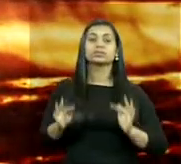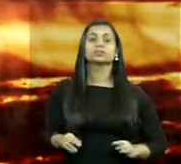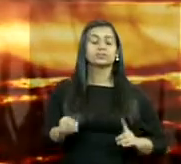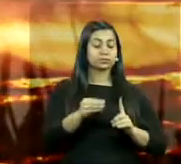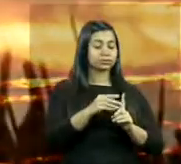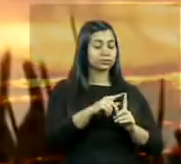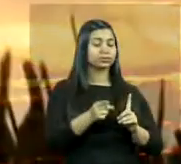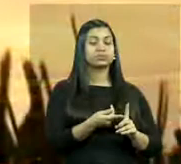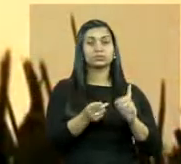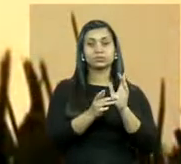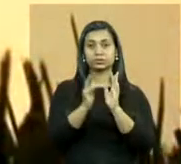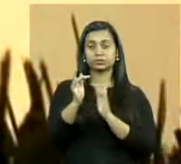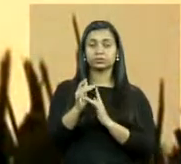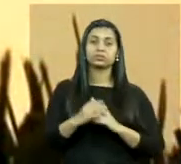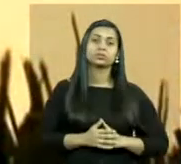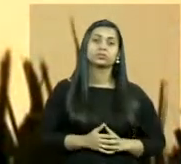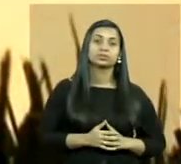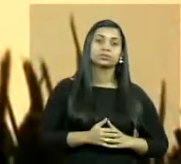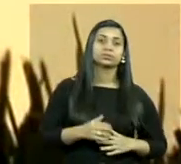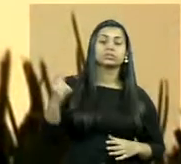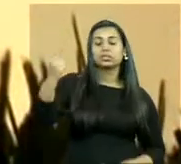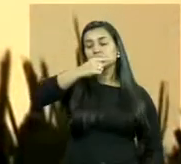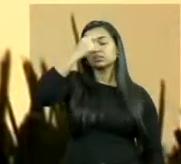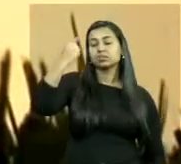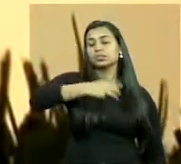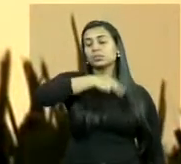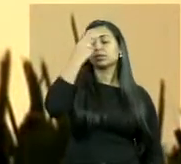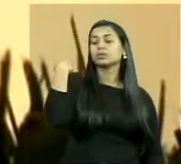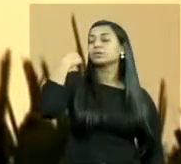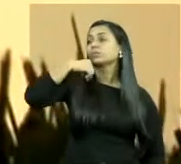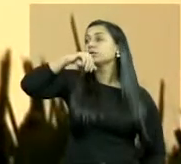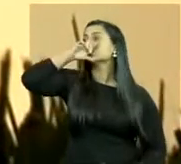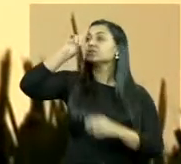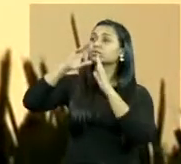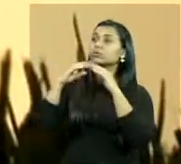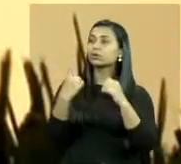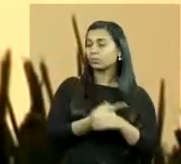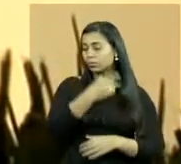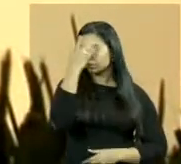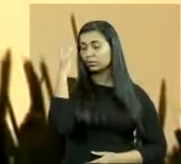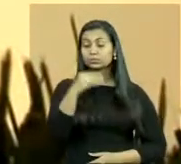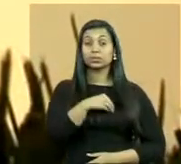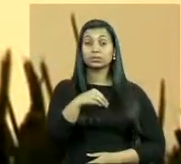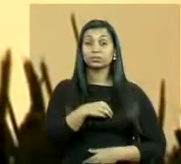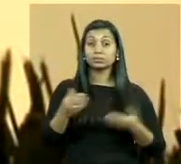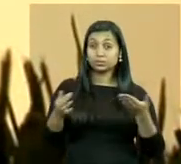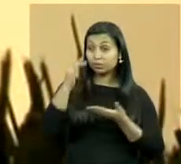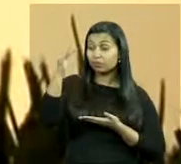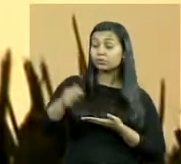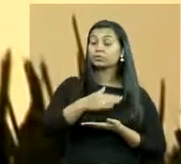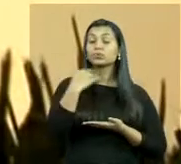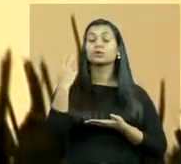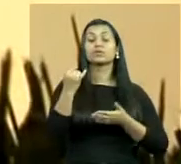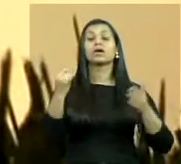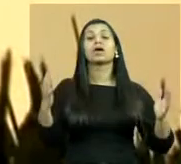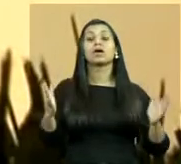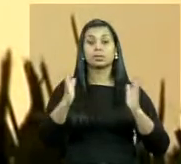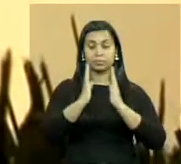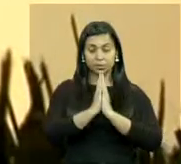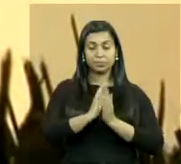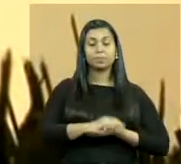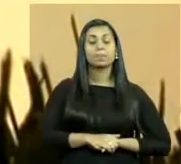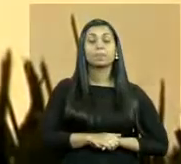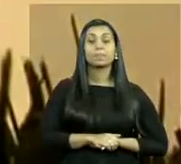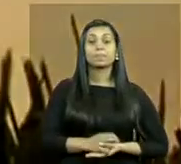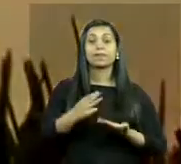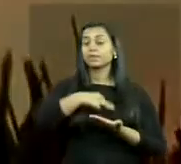as mulheres, e bendito é o fruto do vosso ventre, Jesus. Santa Maria, Mãe de Deus, rogai por nós, pecadores, agora e na hora de nossa